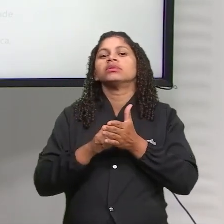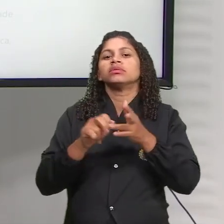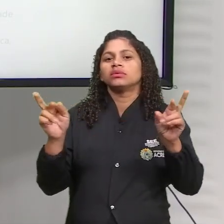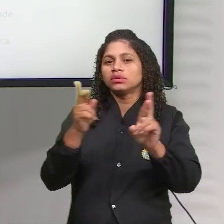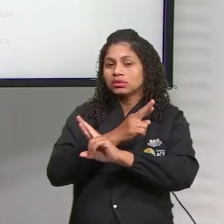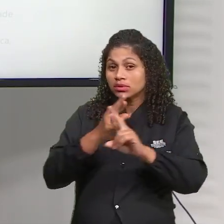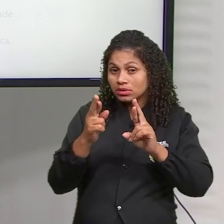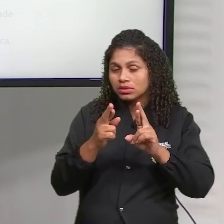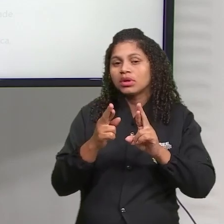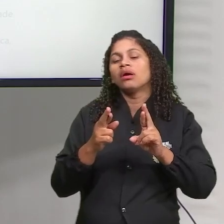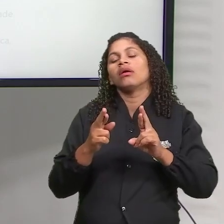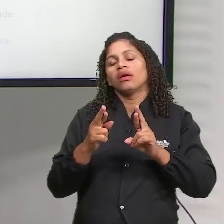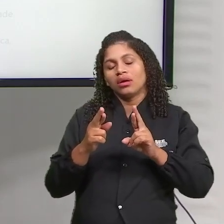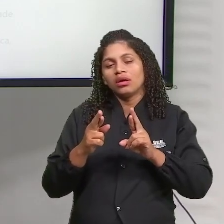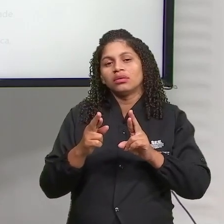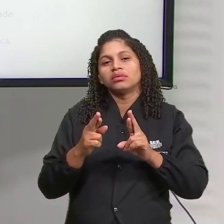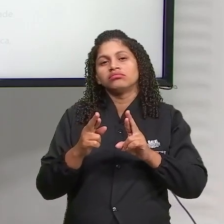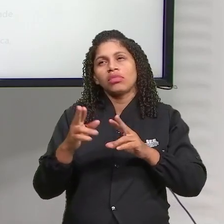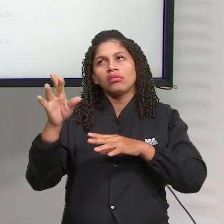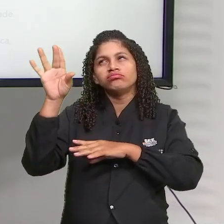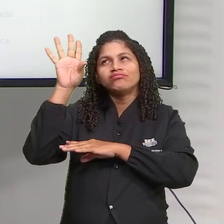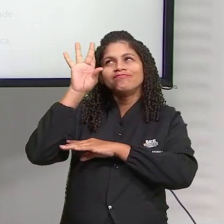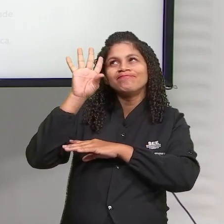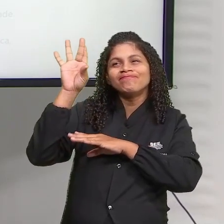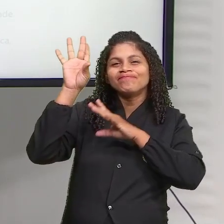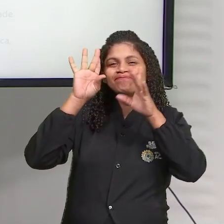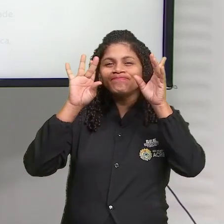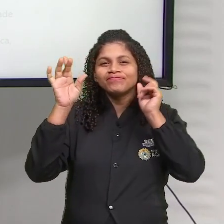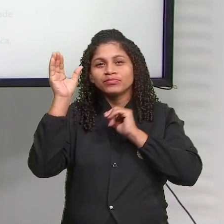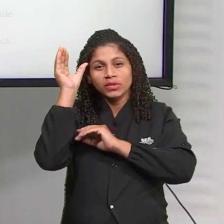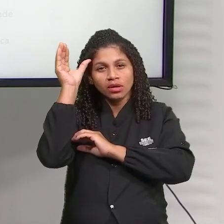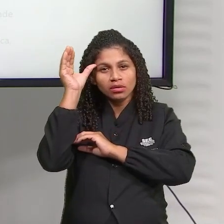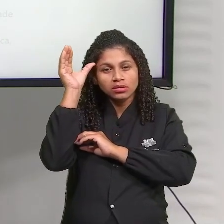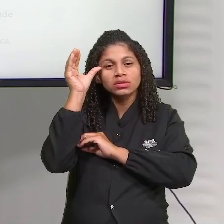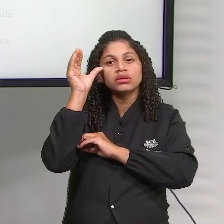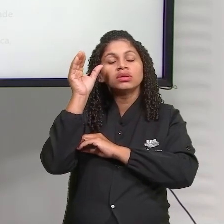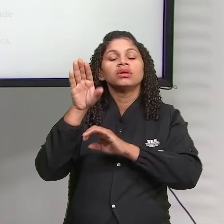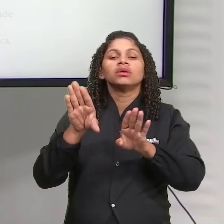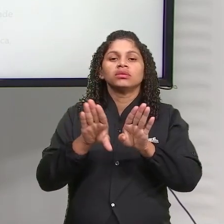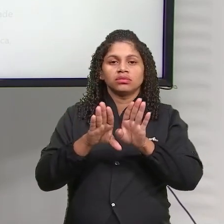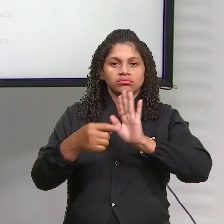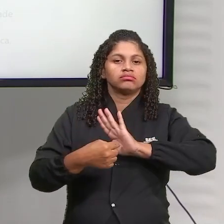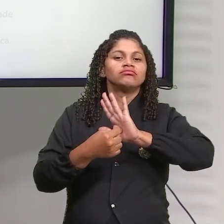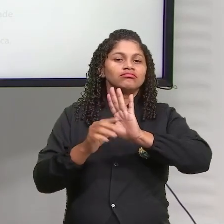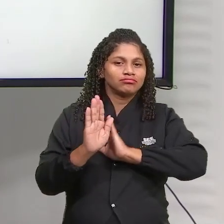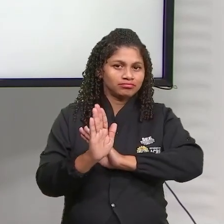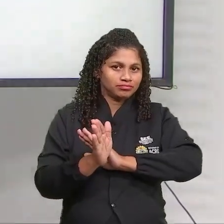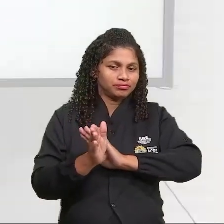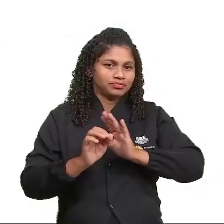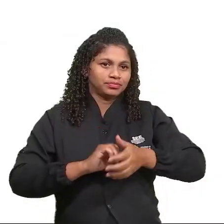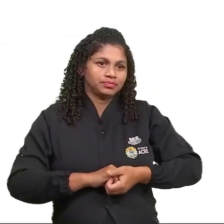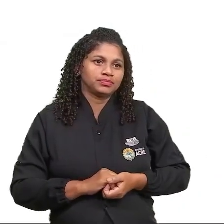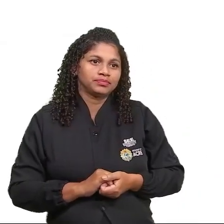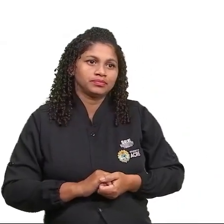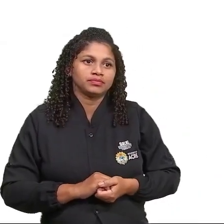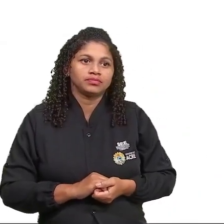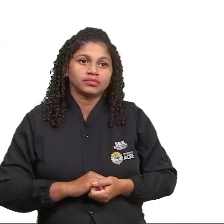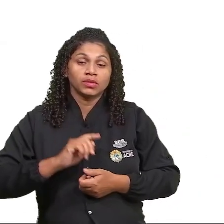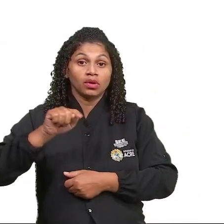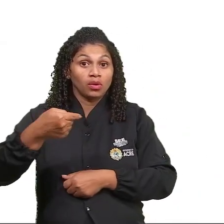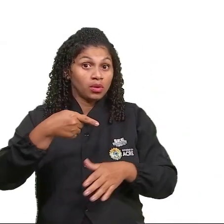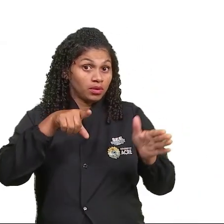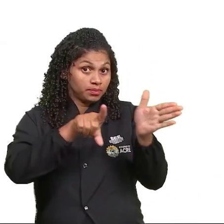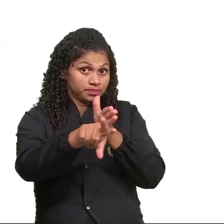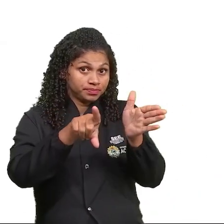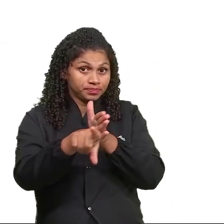sobre existencialismo, fluxo de consciência e epifania. Bora para a próxima questão? Próxima questão de